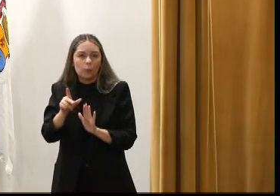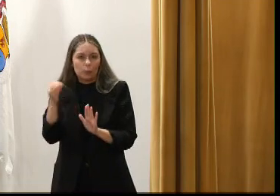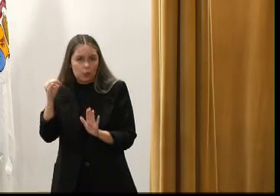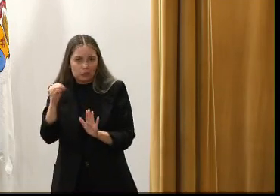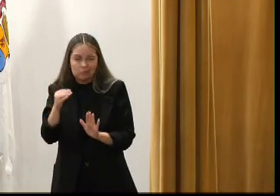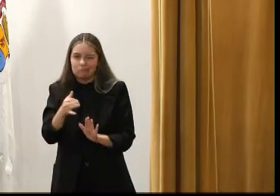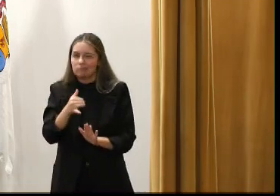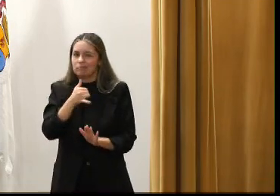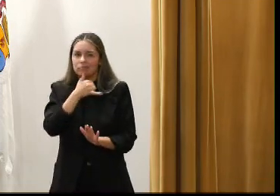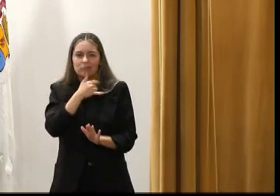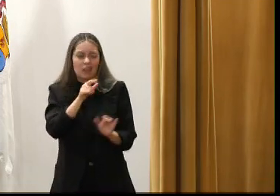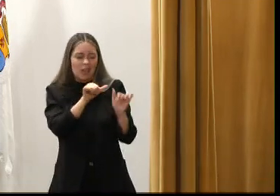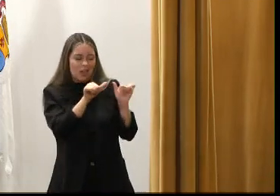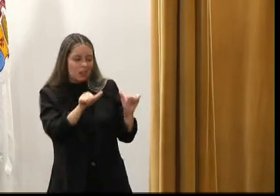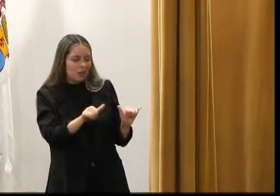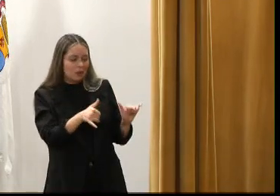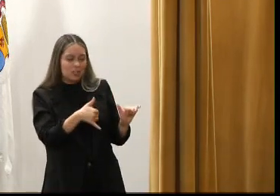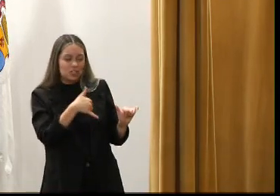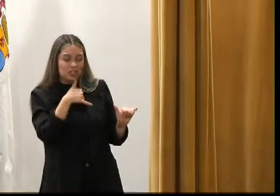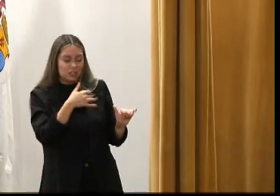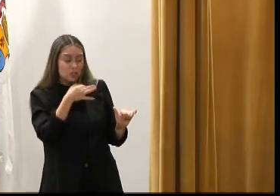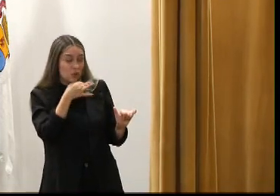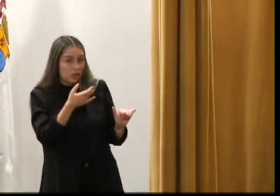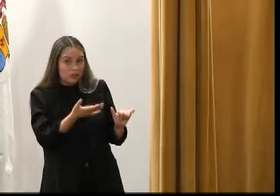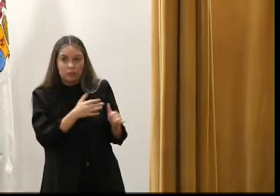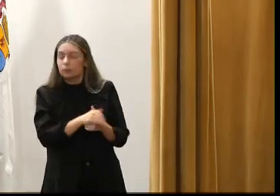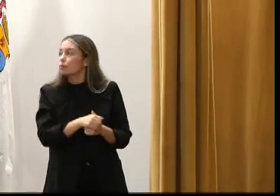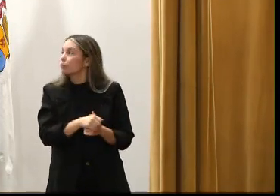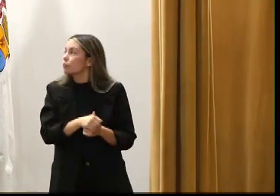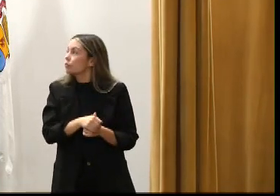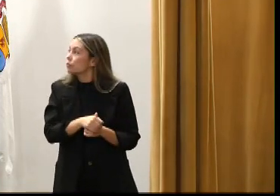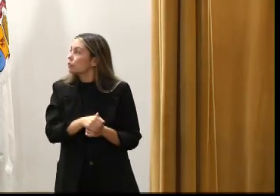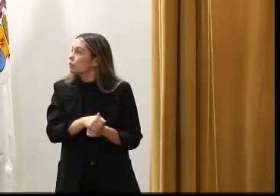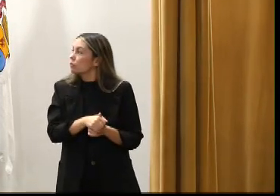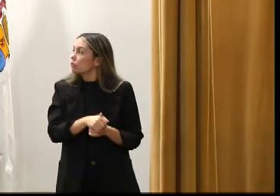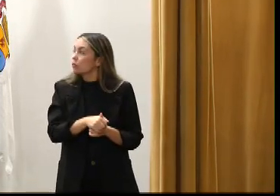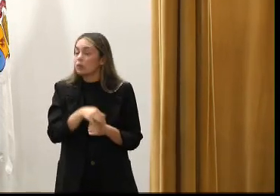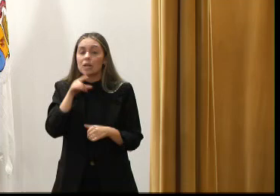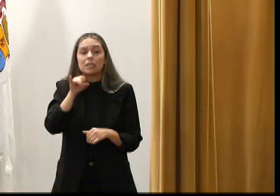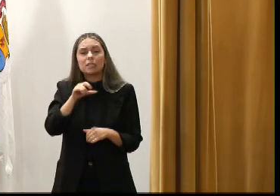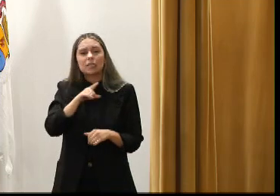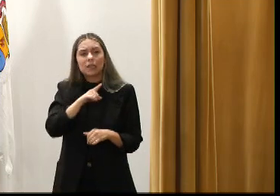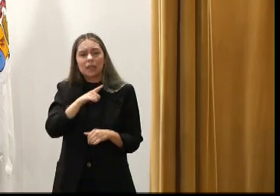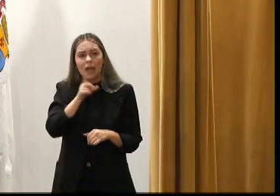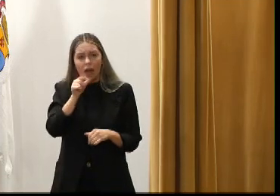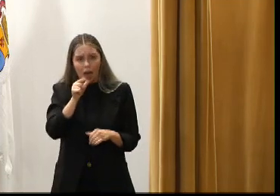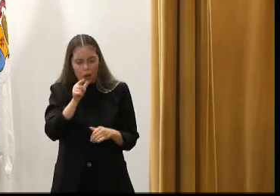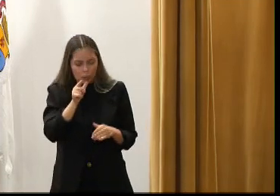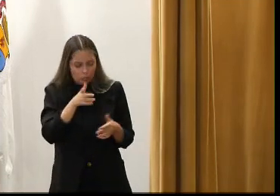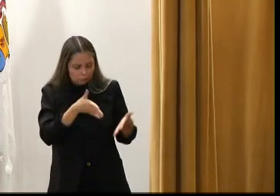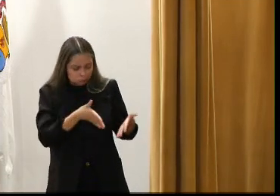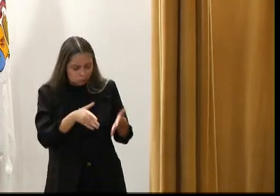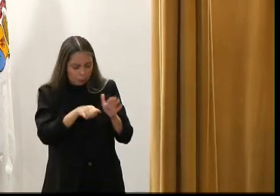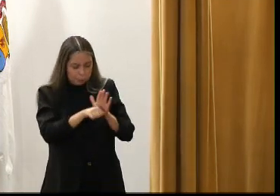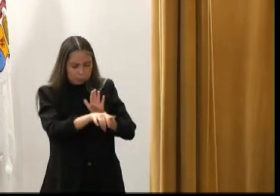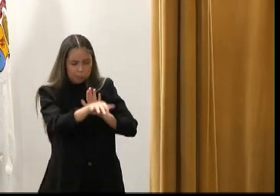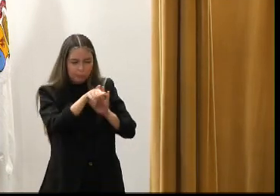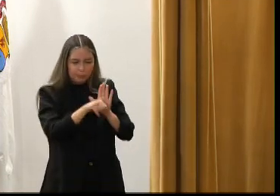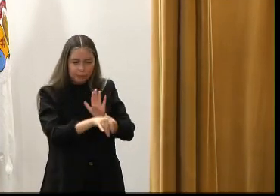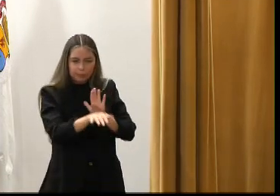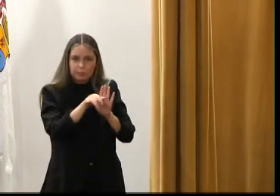Lamento. É a única imagem triste que eu vou apresentar aqui. Lamento. Mas... se o escoamento urbano é muito